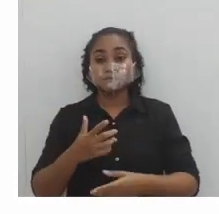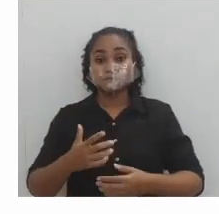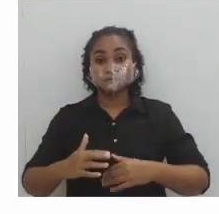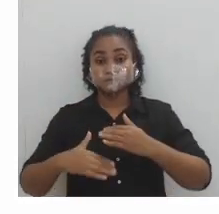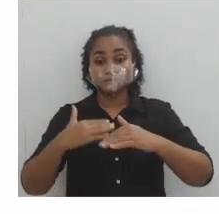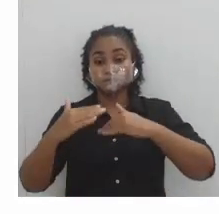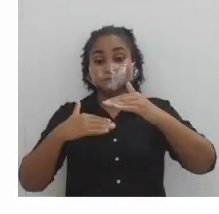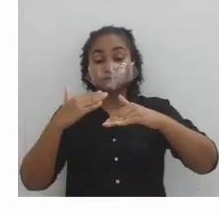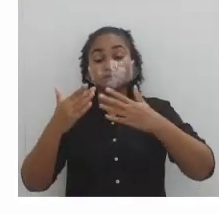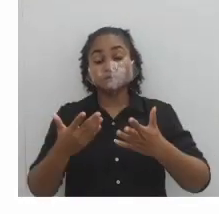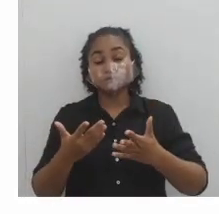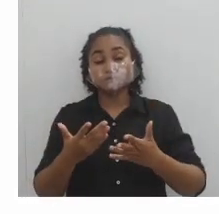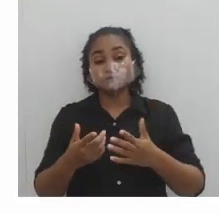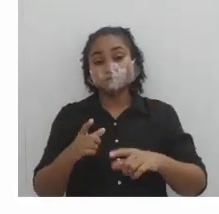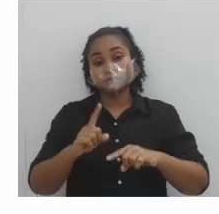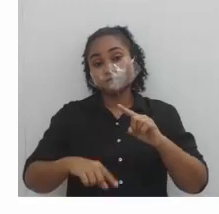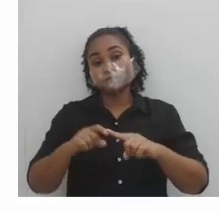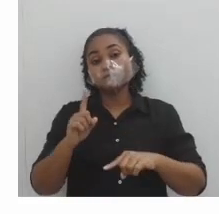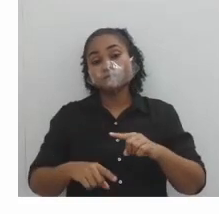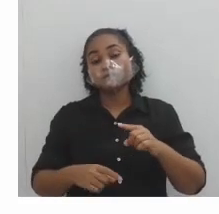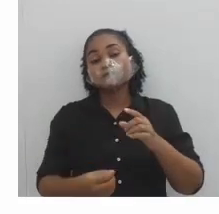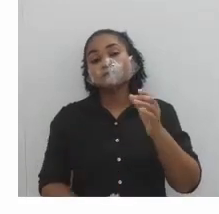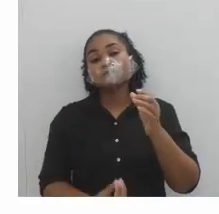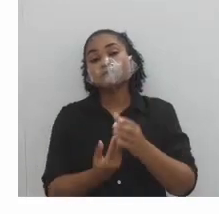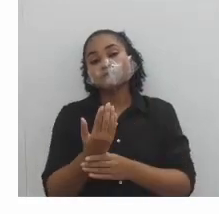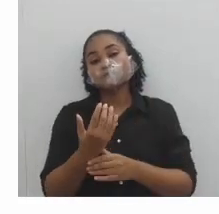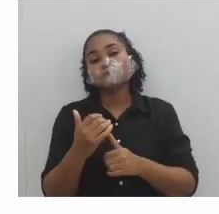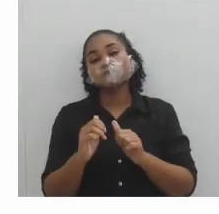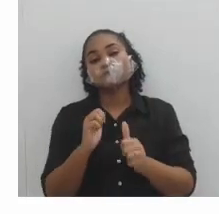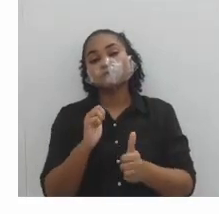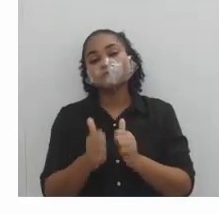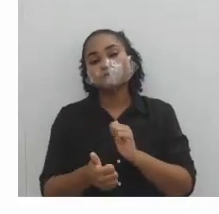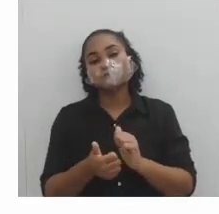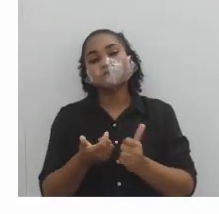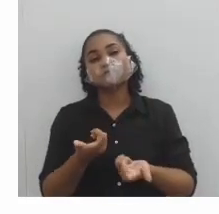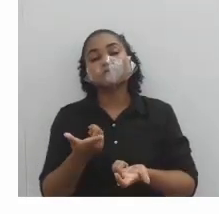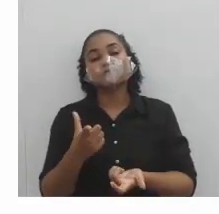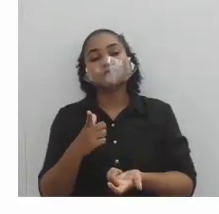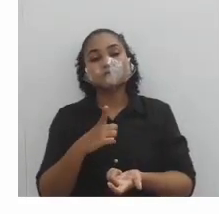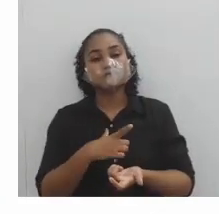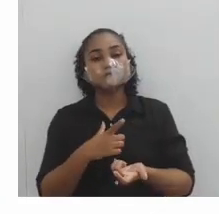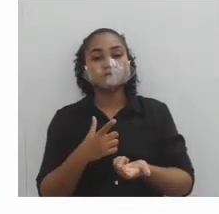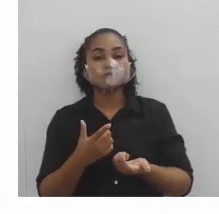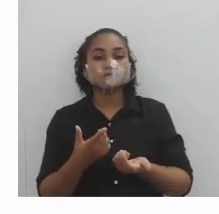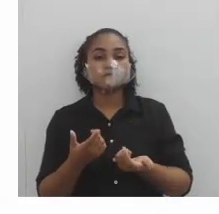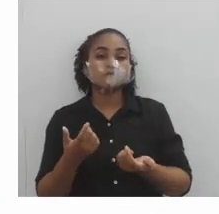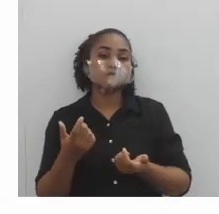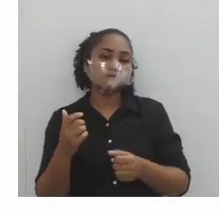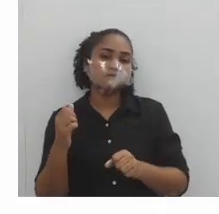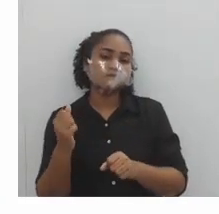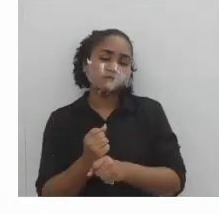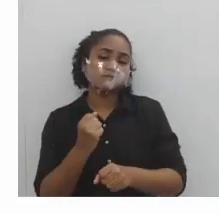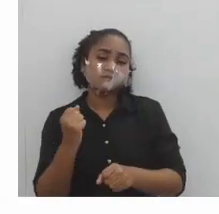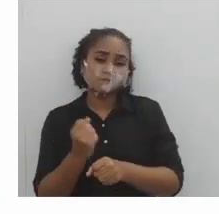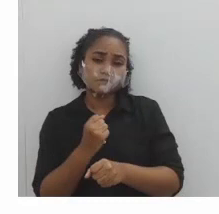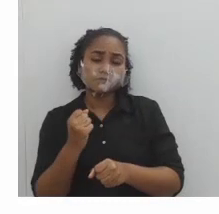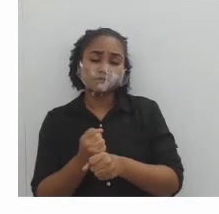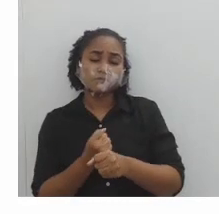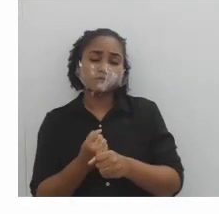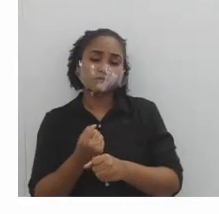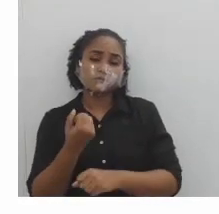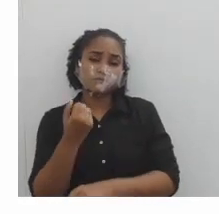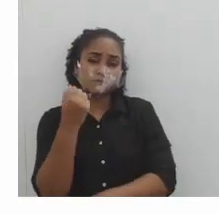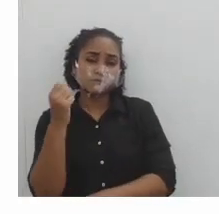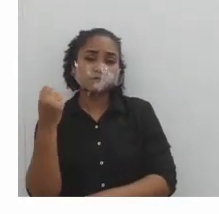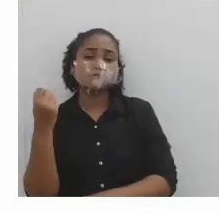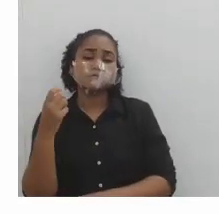jogos, aí para dar serviço, né, à questão da indústria. Isso é uma coisa bastante positiva.